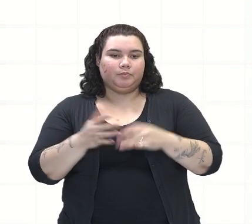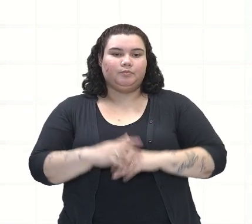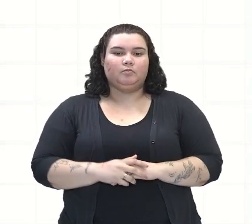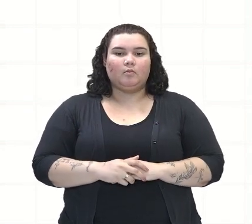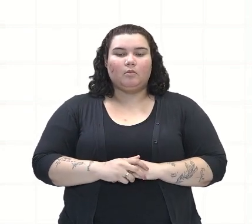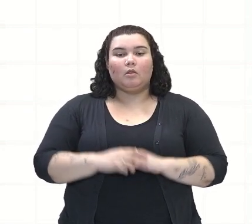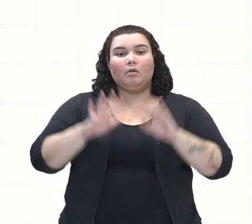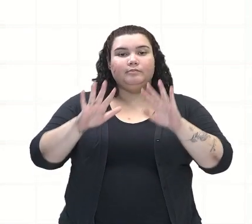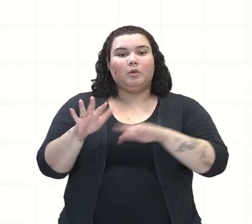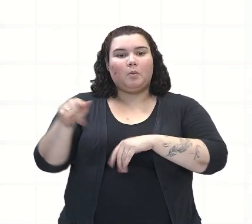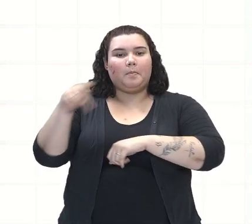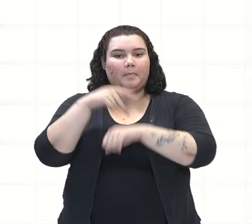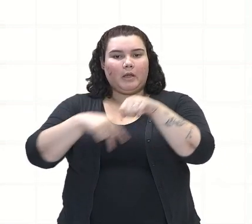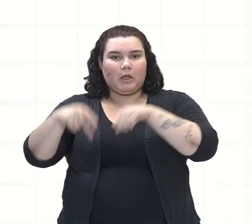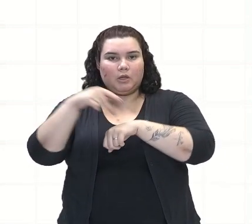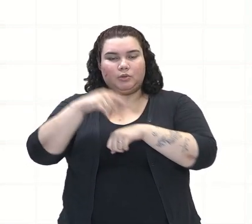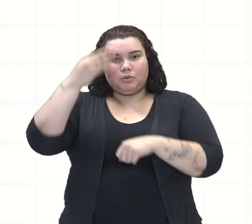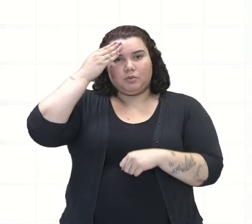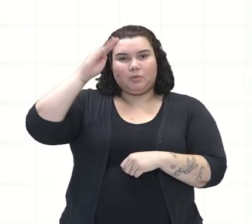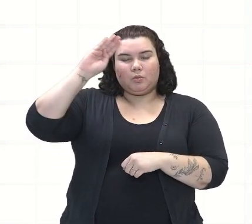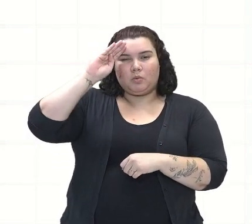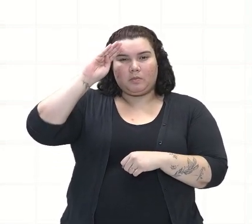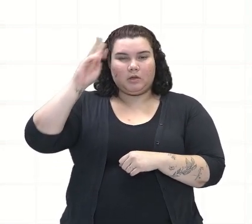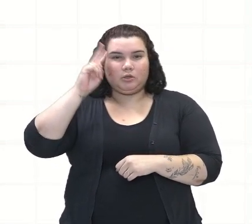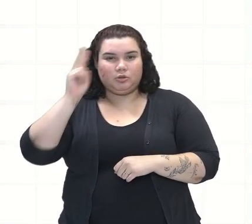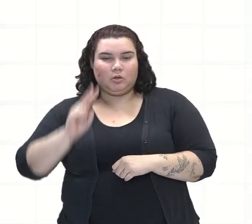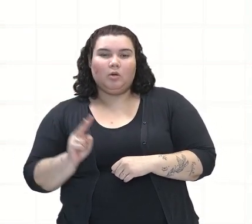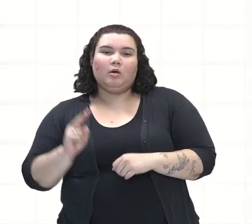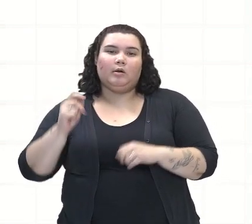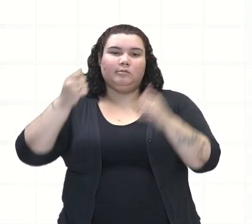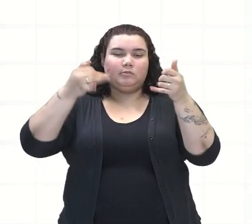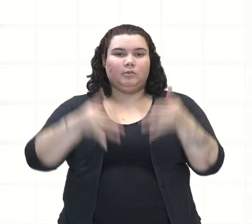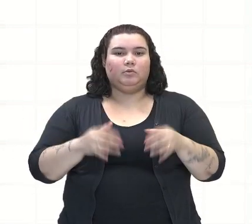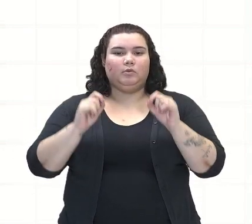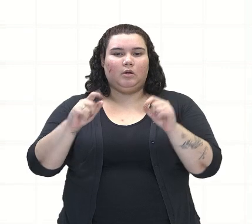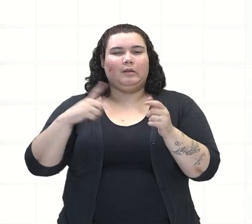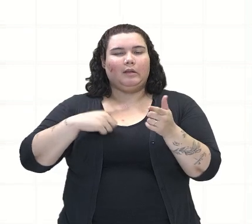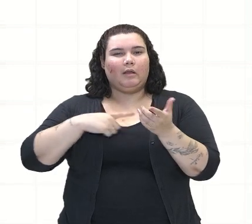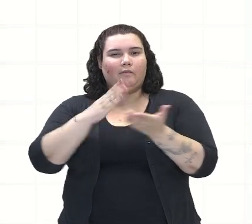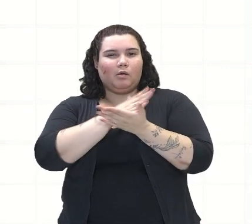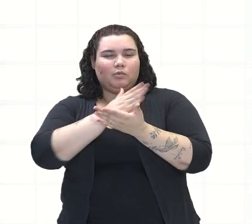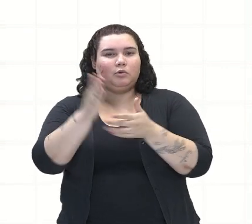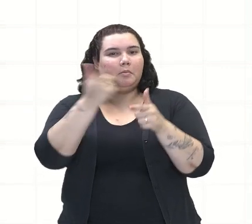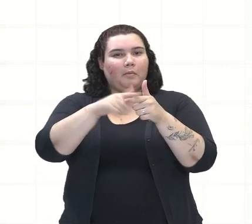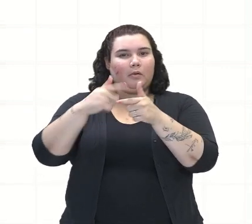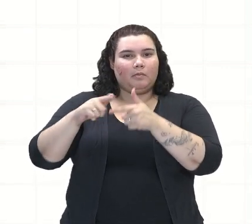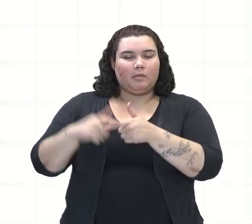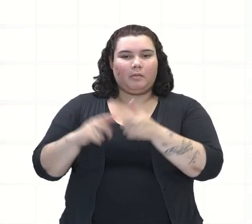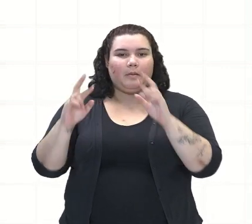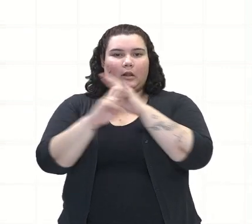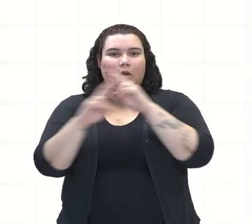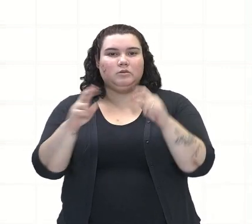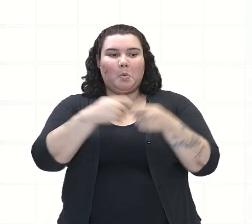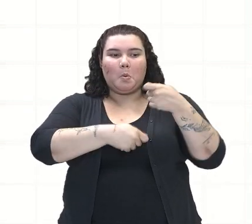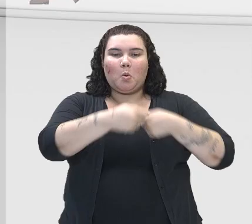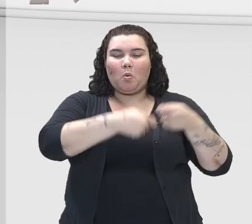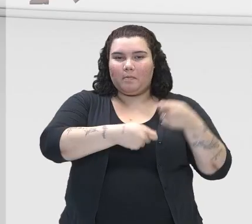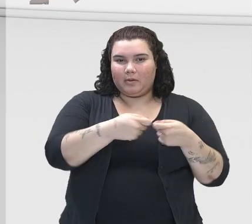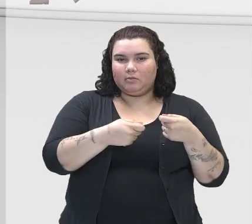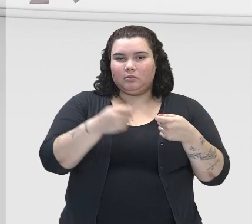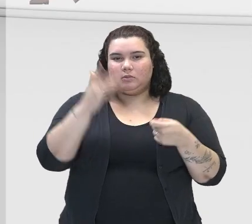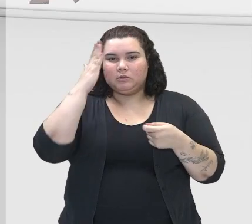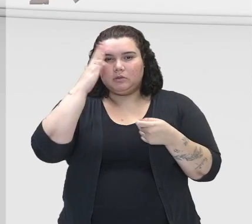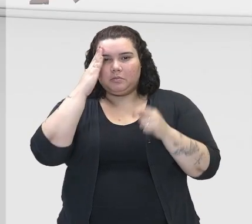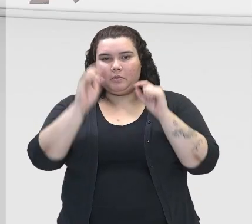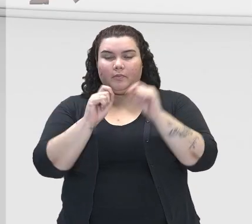o país, Cuba, historicamente falando, ele tem alguns problemas, né, com relação a embargos econômicos. Você sabe o que é isso? É